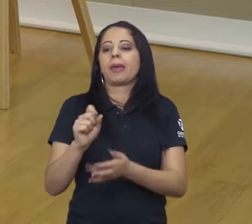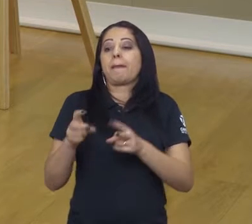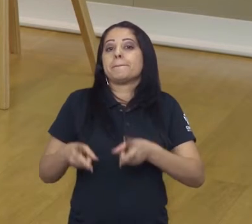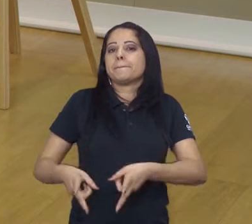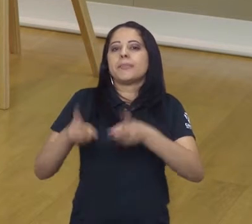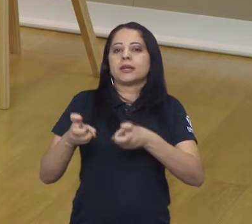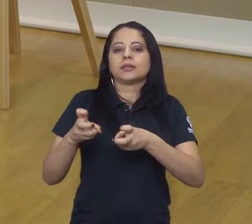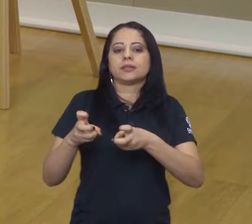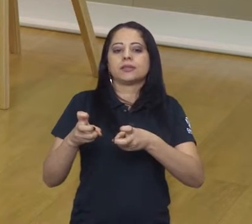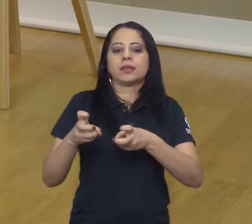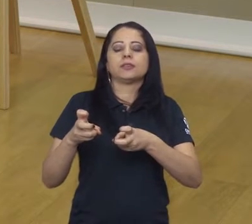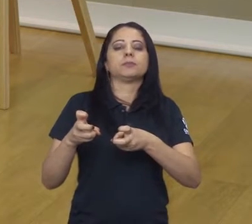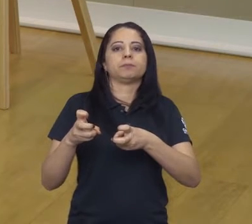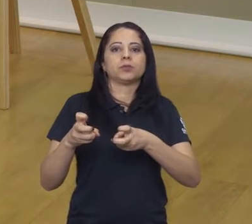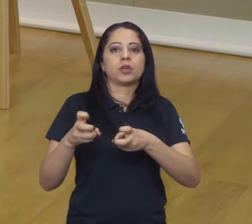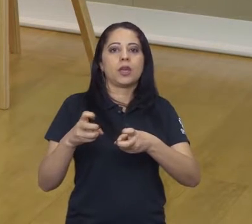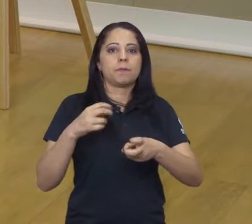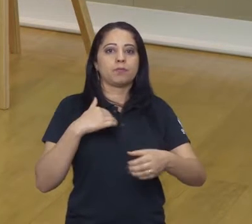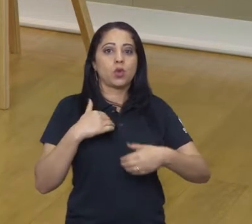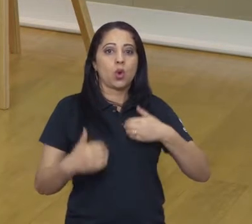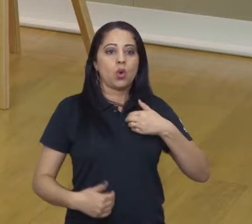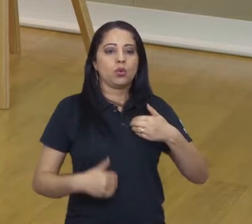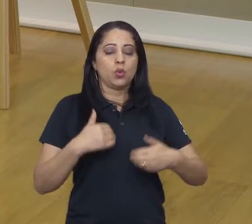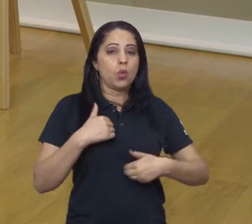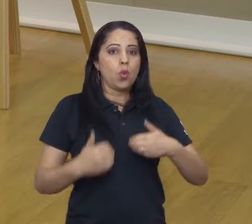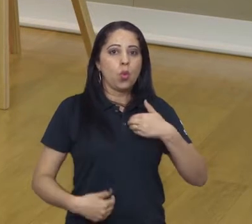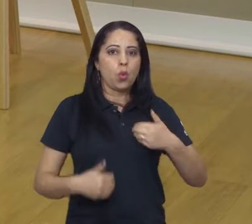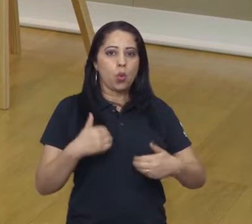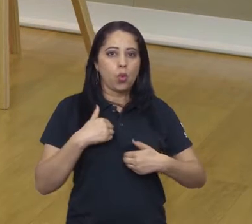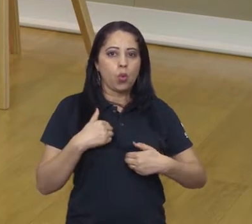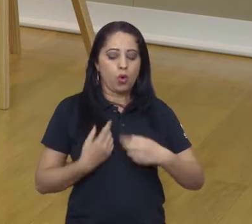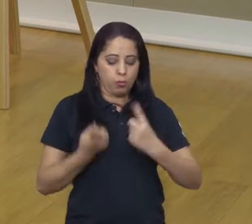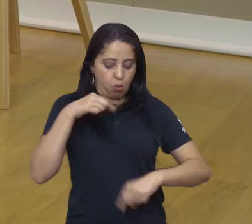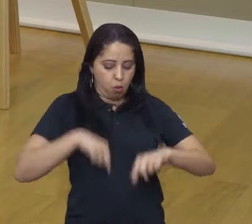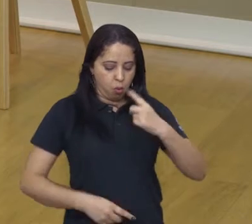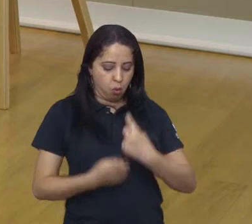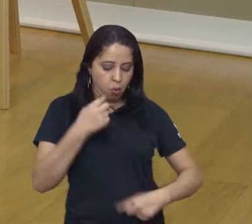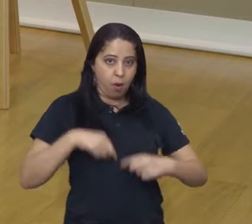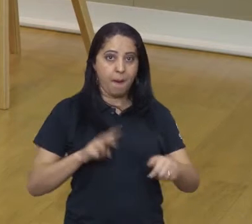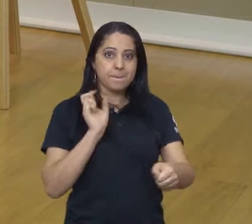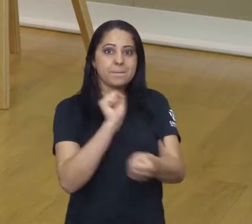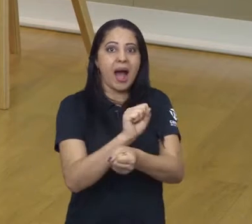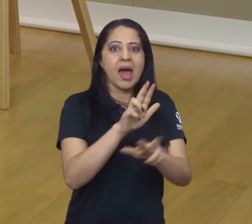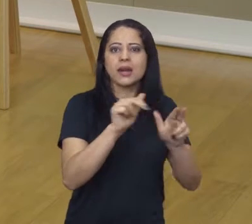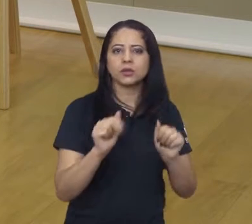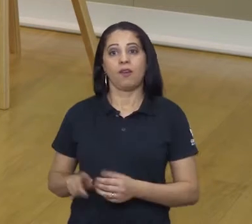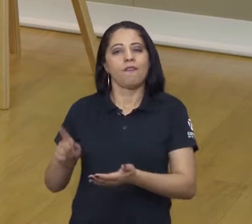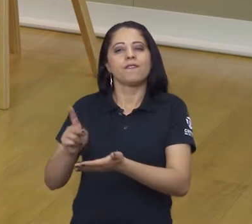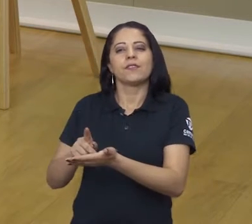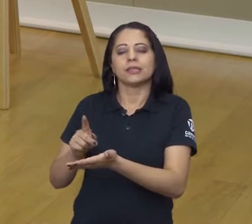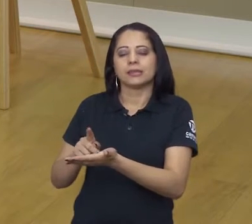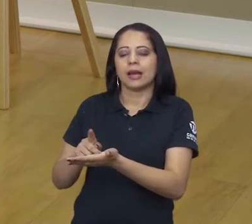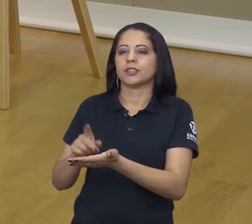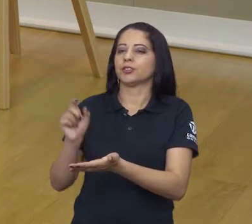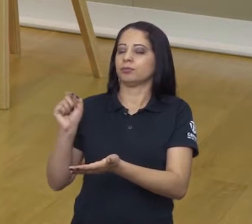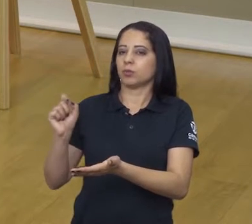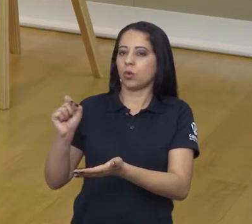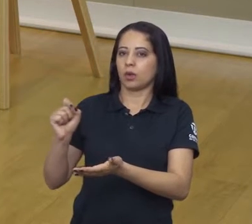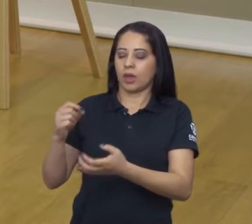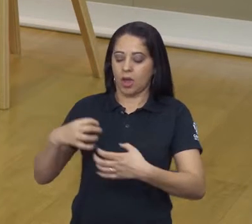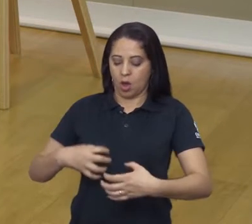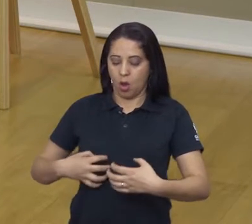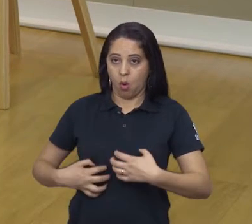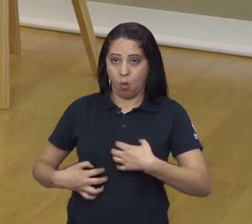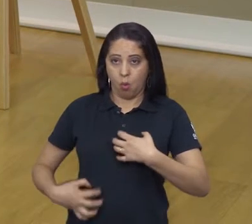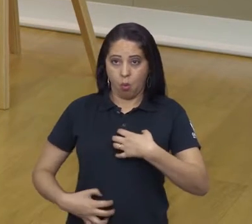expressão o relógio biológico não para o que é esse relógio biológico é na verdade né nosso